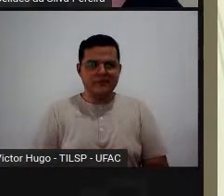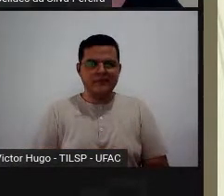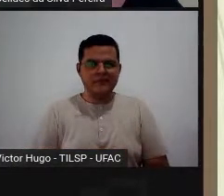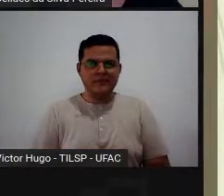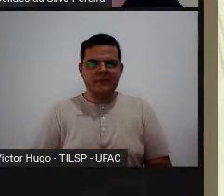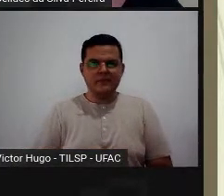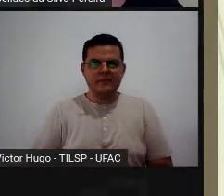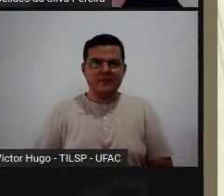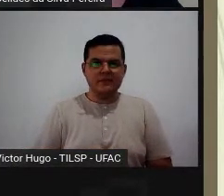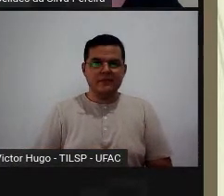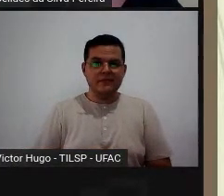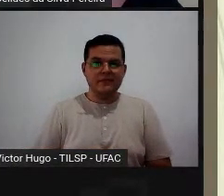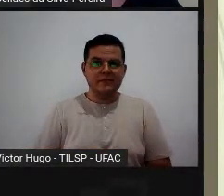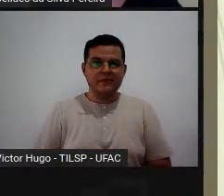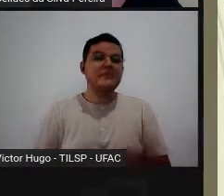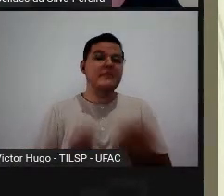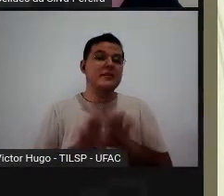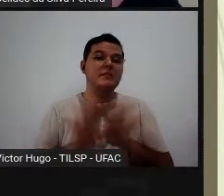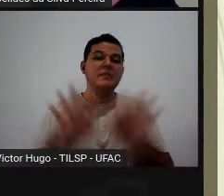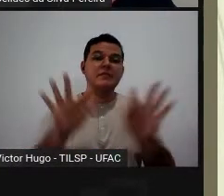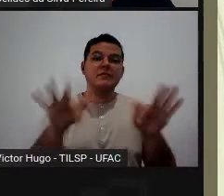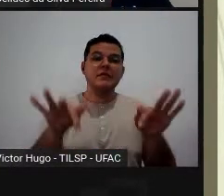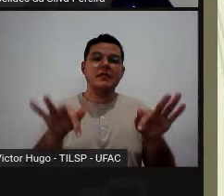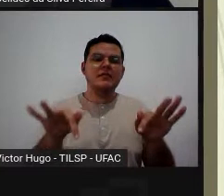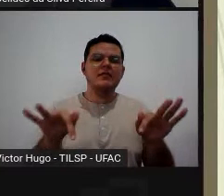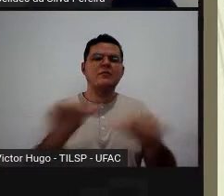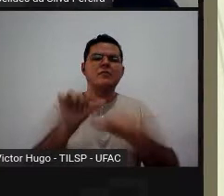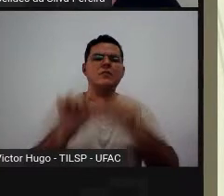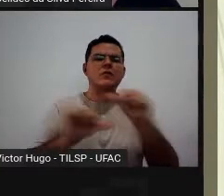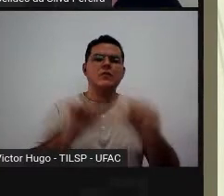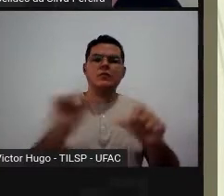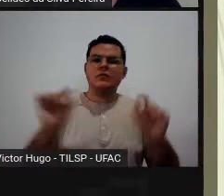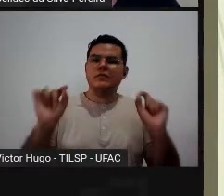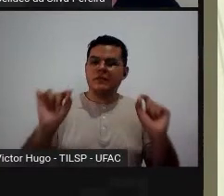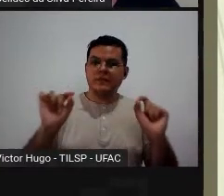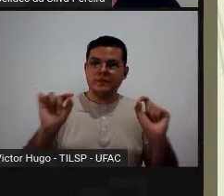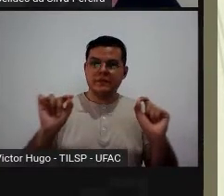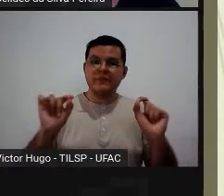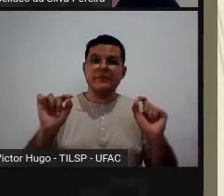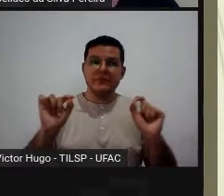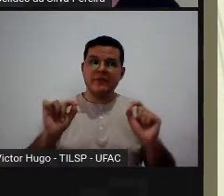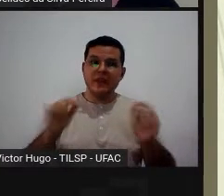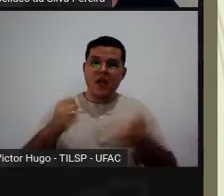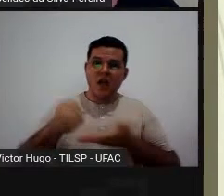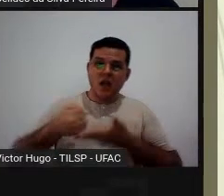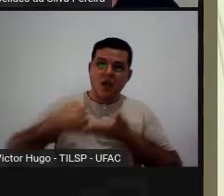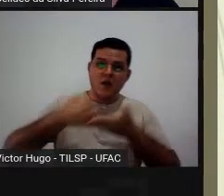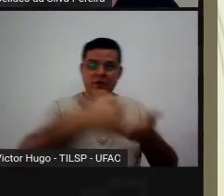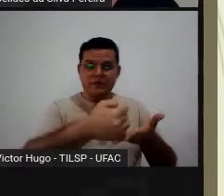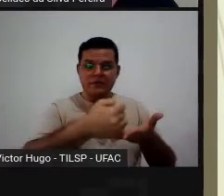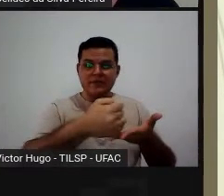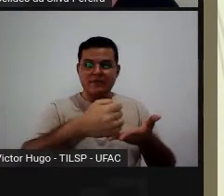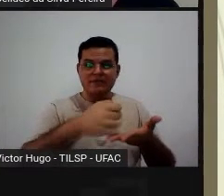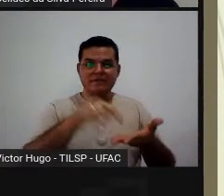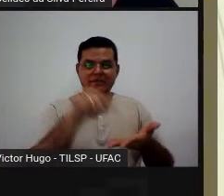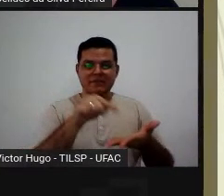o que é que mudamos? Há também a contribuição da literatura, disciplina,